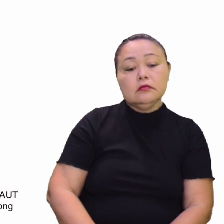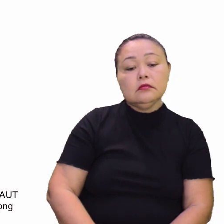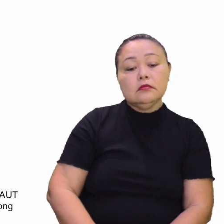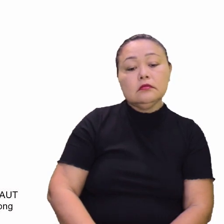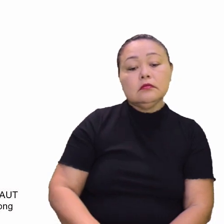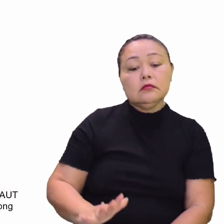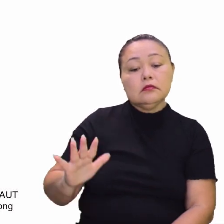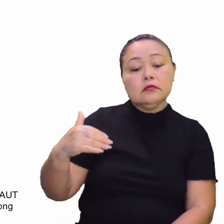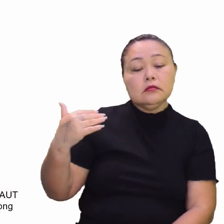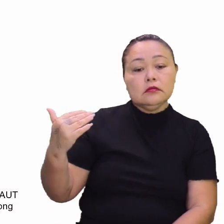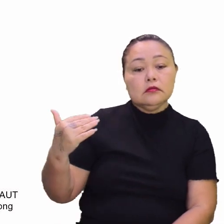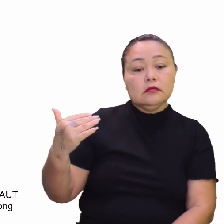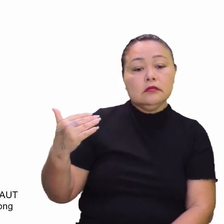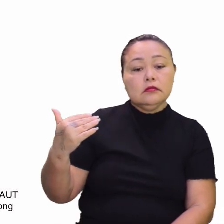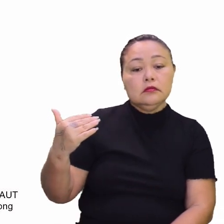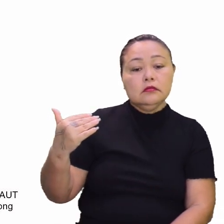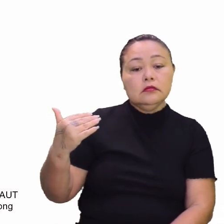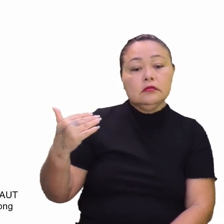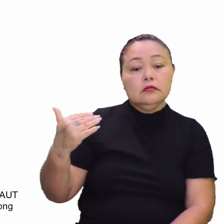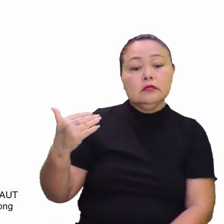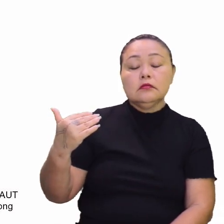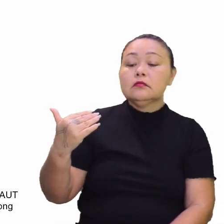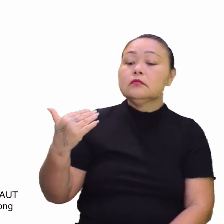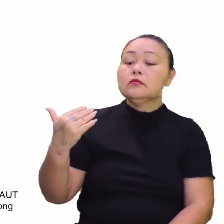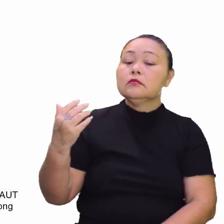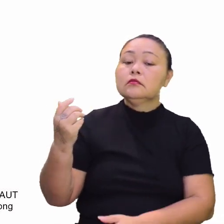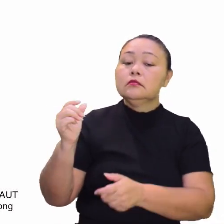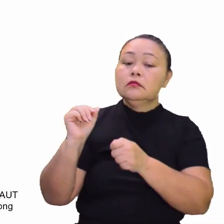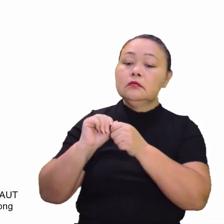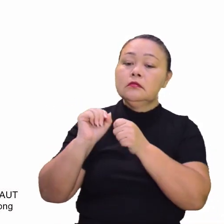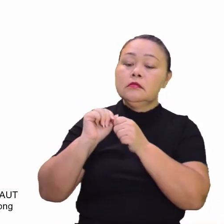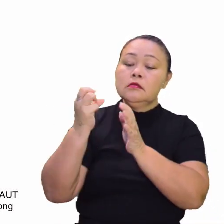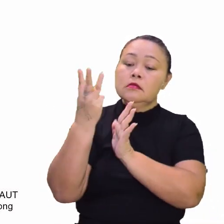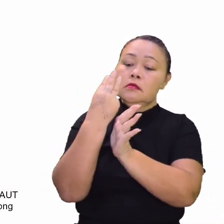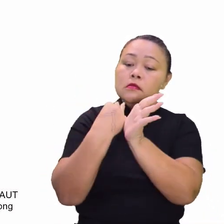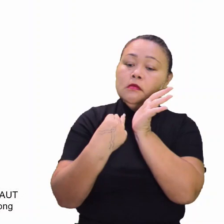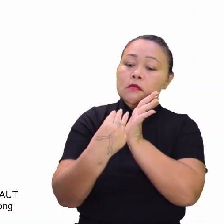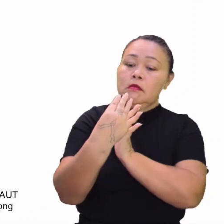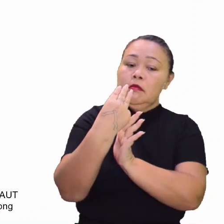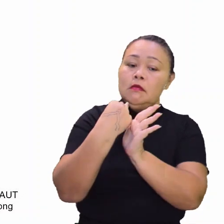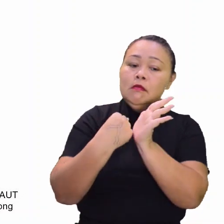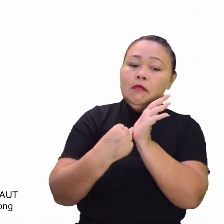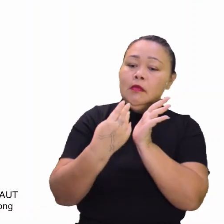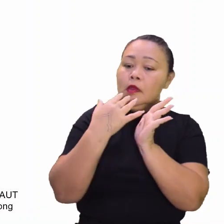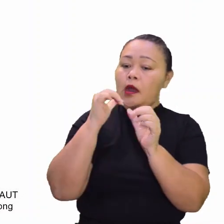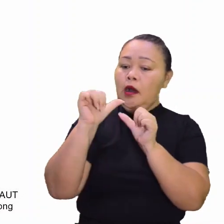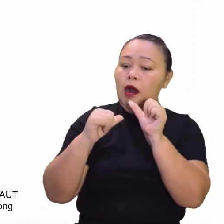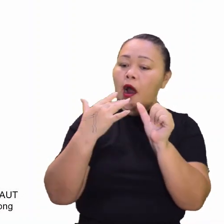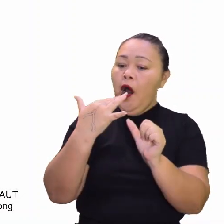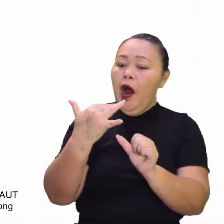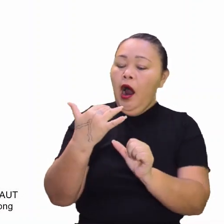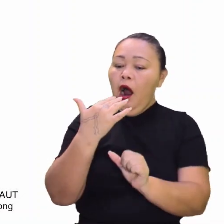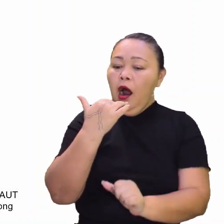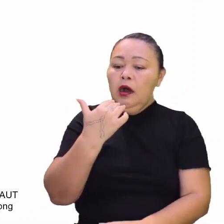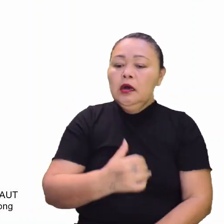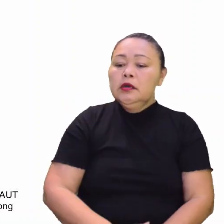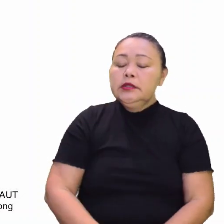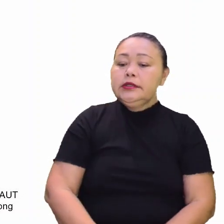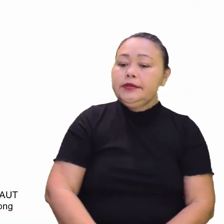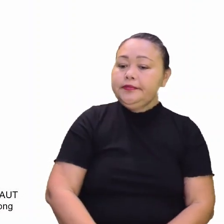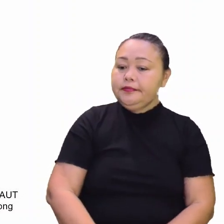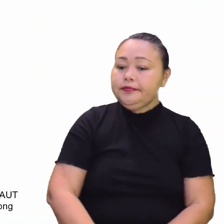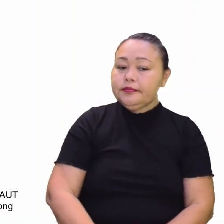beleza. Olha só, vou fazer aqui o mapa, Rogério. Vou até mudar aqui a cor. Mude aí. Eu vou colocar